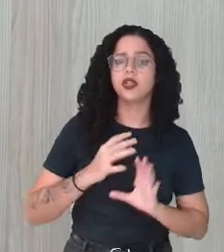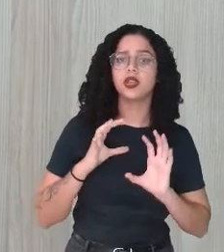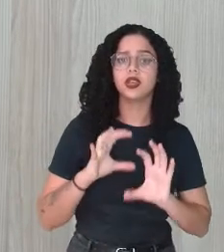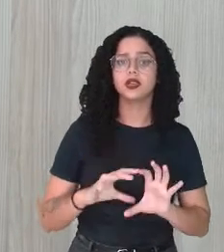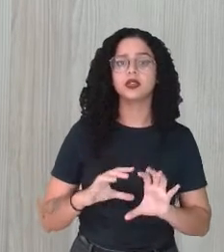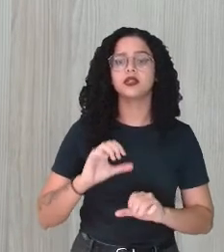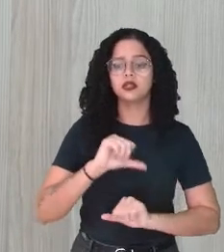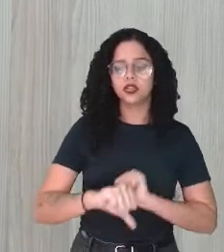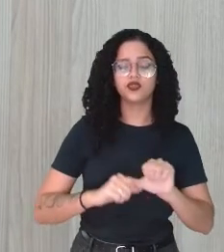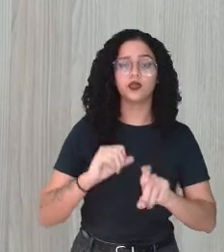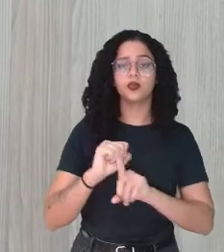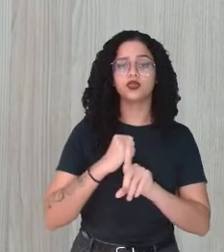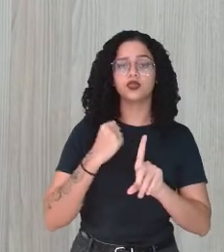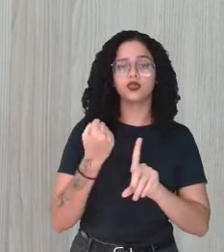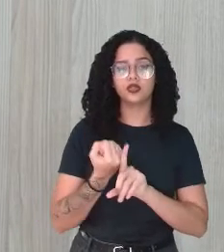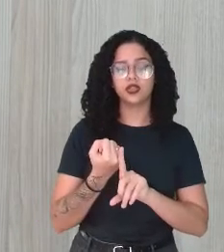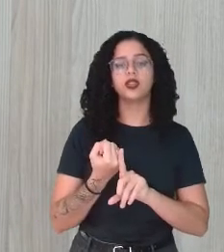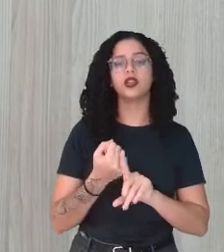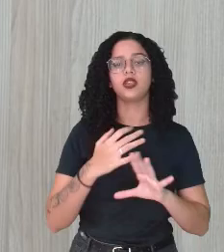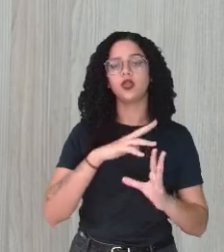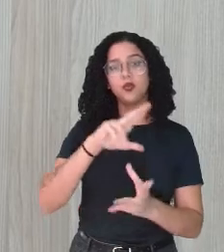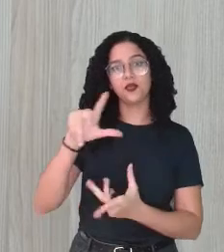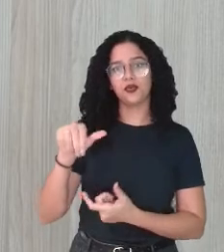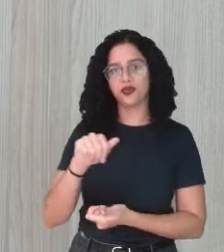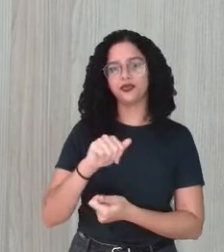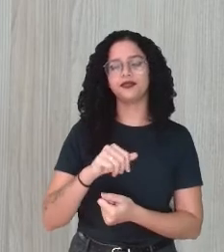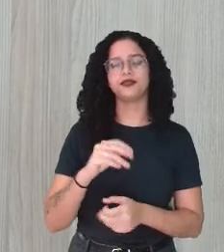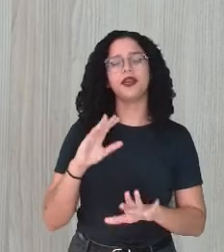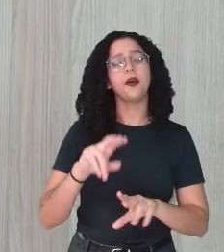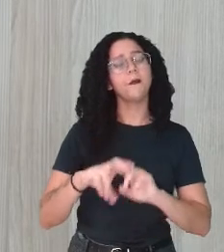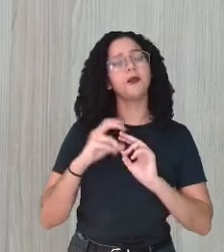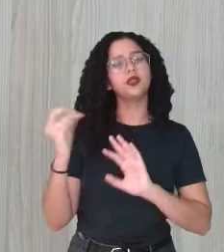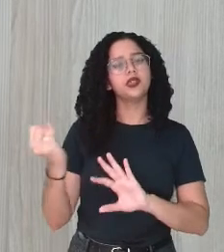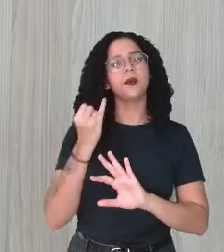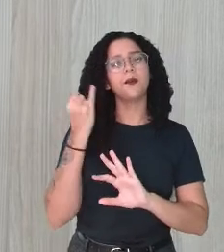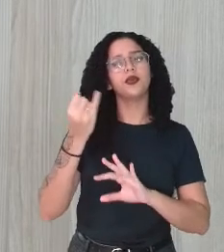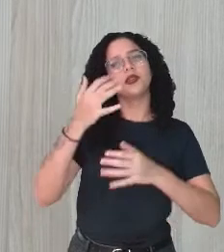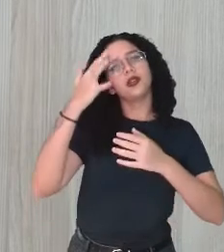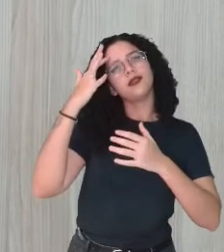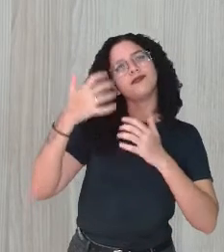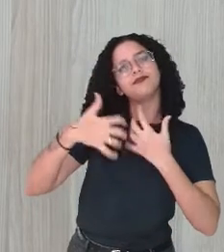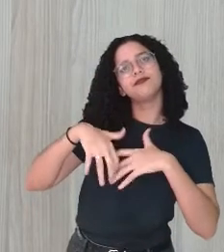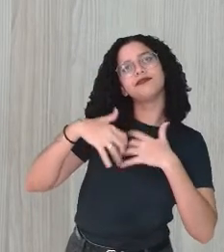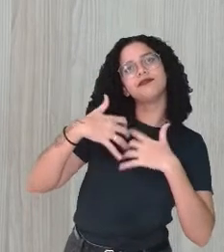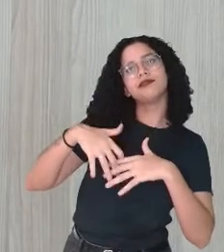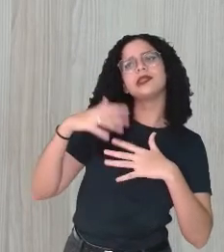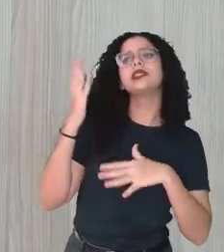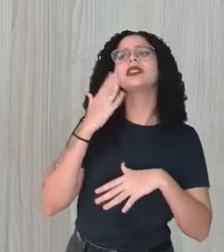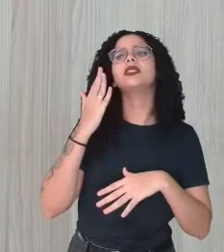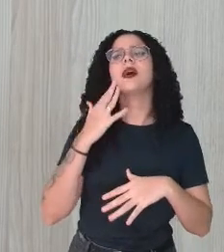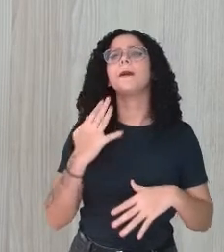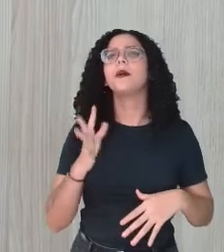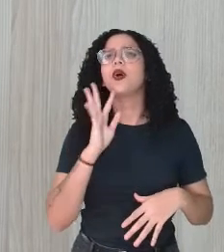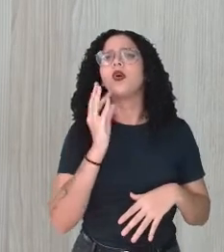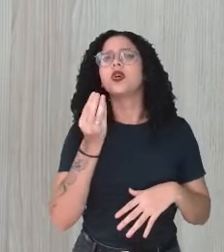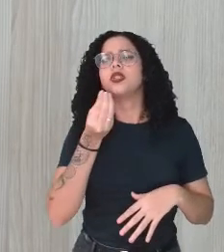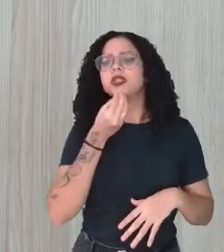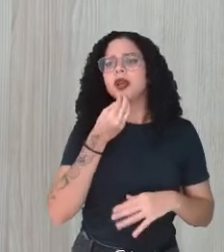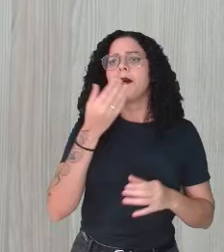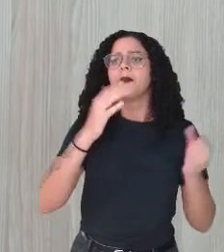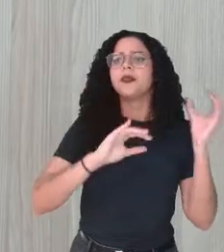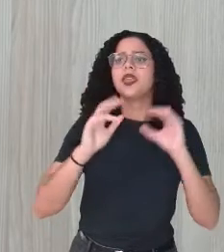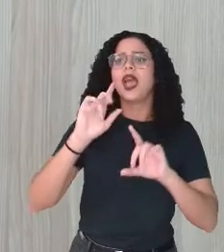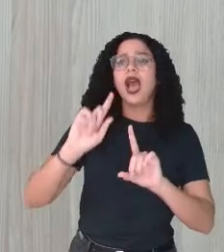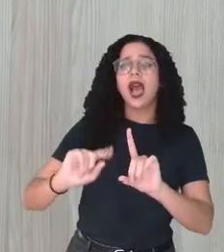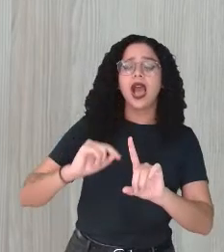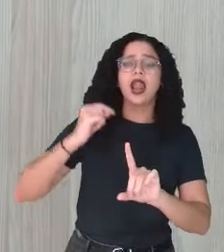nossa sociedade, nosso mundo. Então, por isso que é importante a gente trazer essa reflexão e saber que conhecimento científico vai para